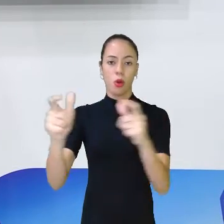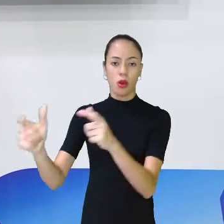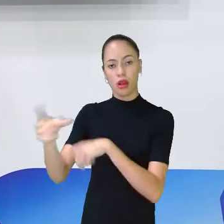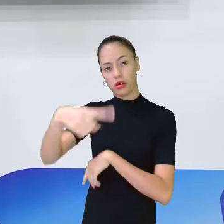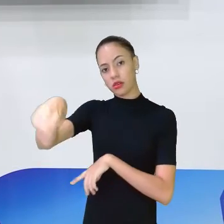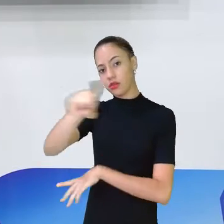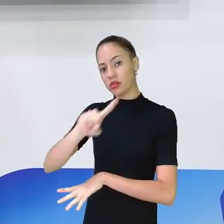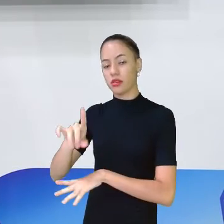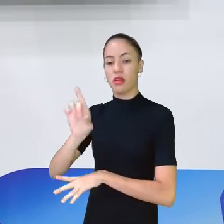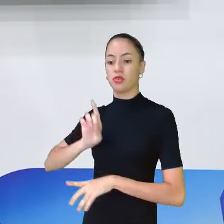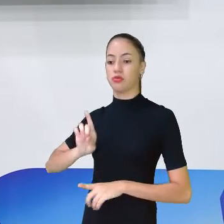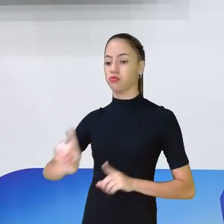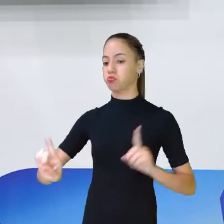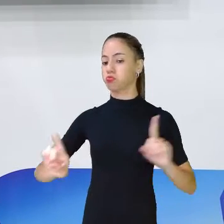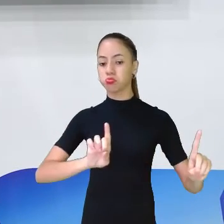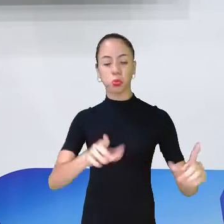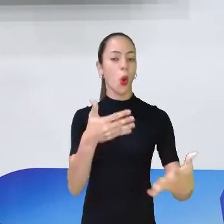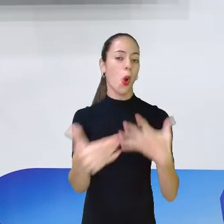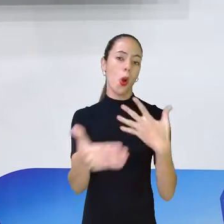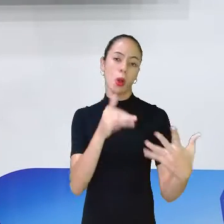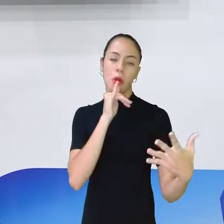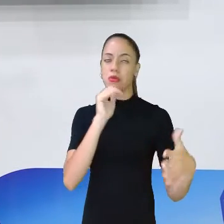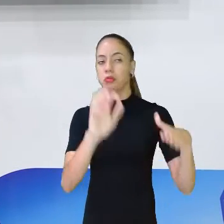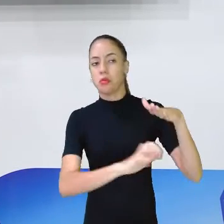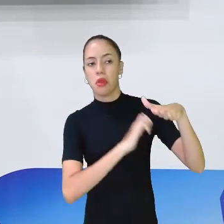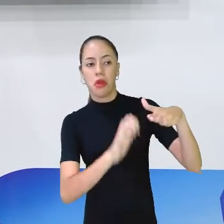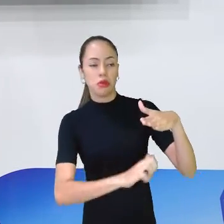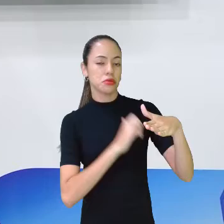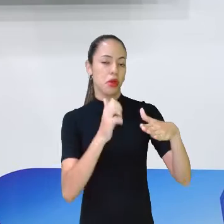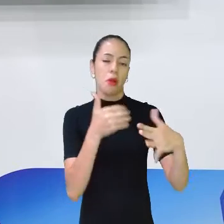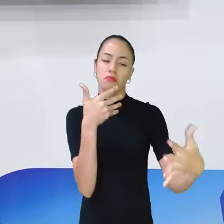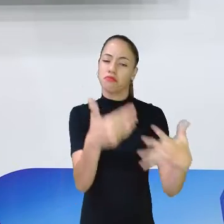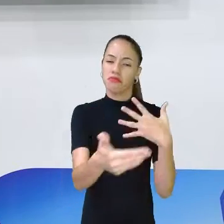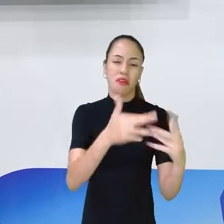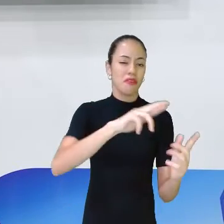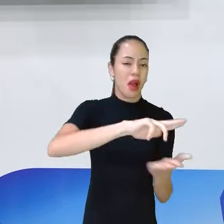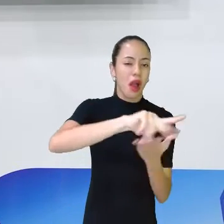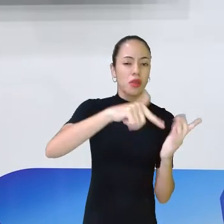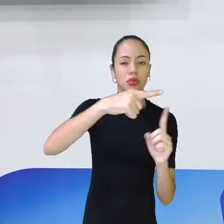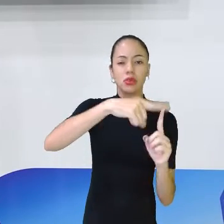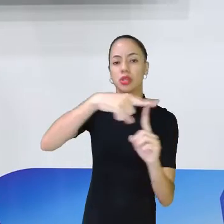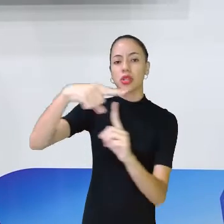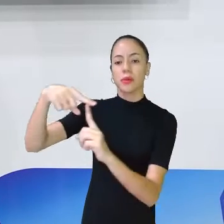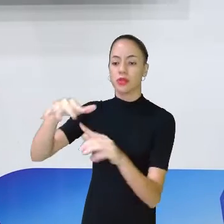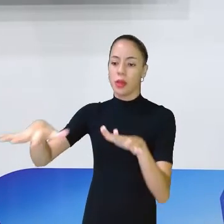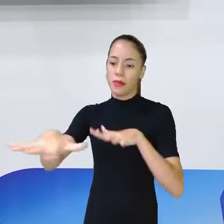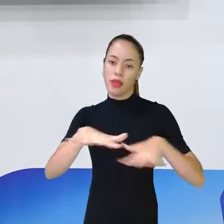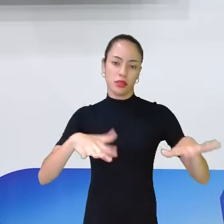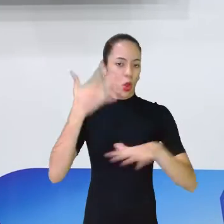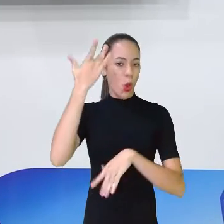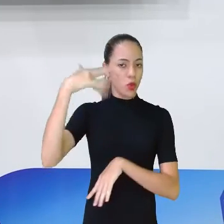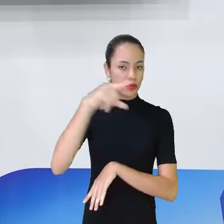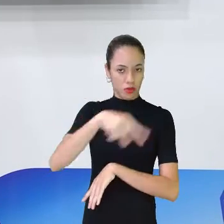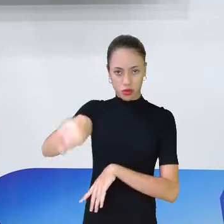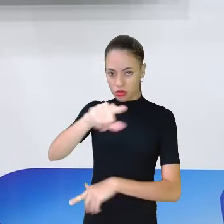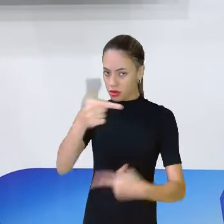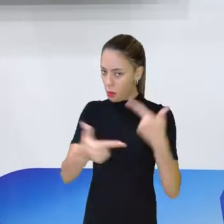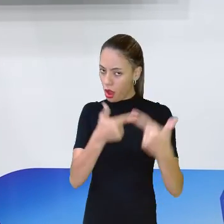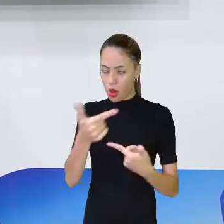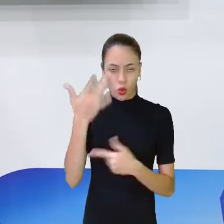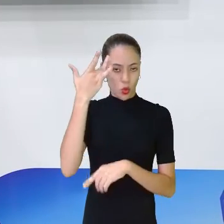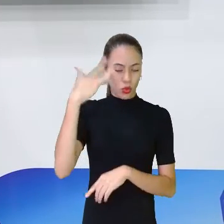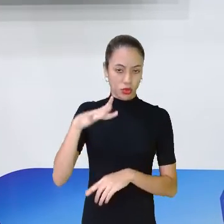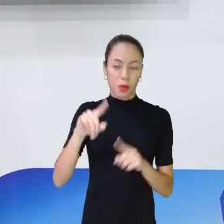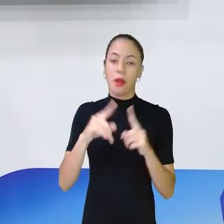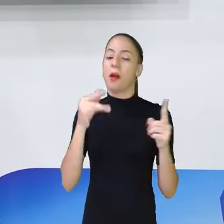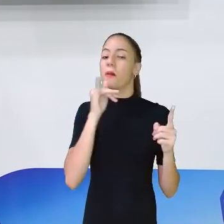pode ser numa empresa, dos mais variados tipos que podem ser, não sei com quem é que você trabalha. Mas independentemente,